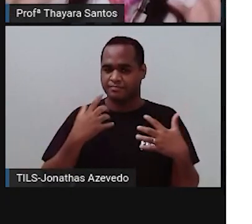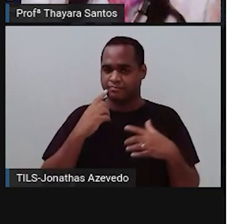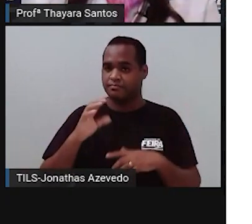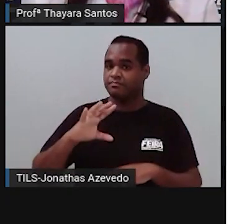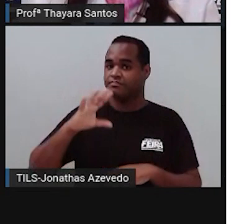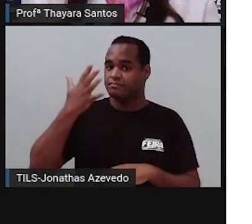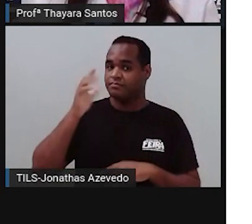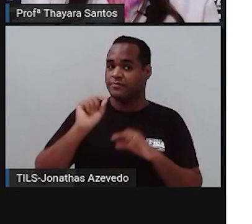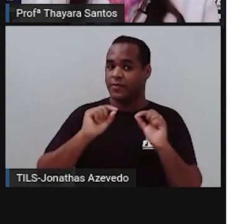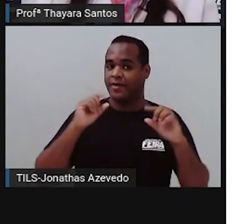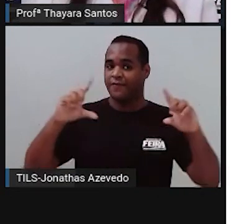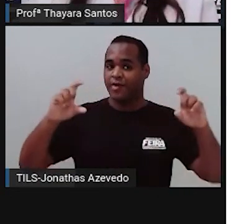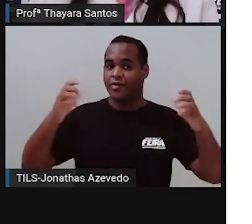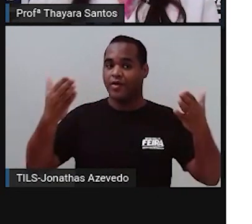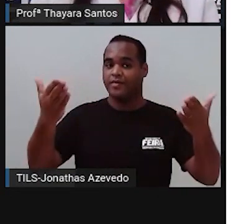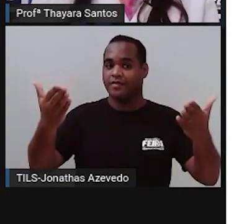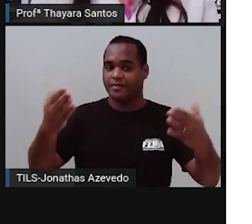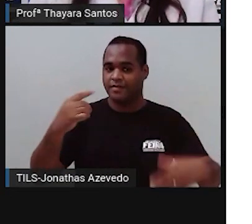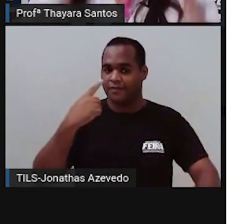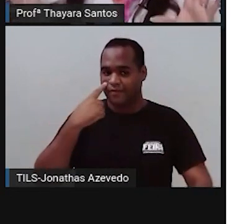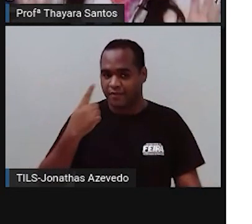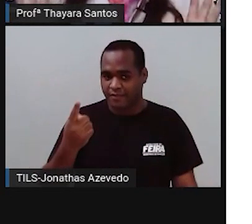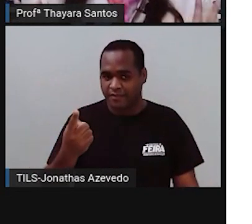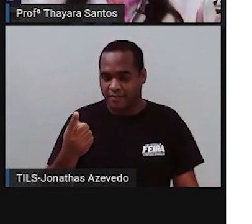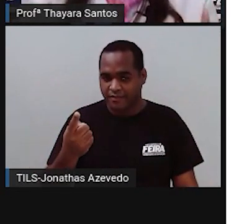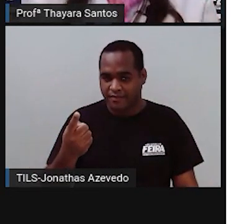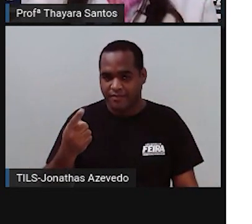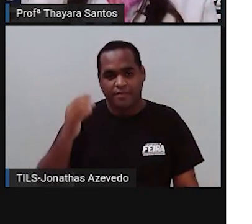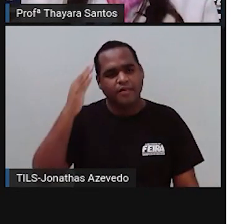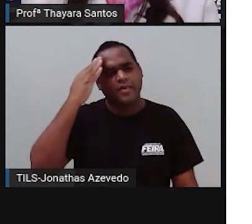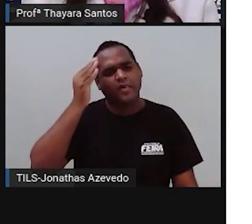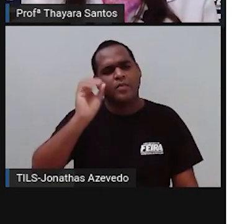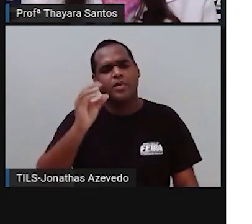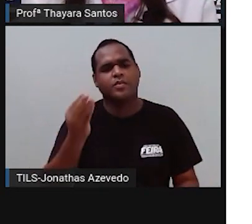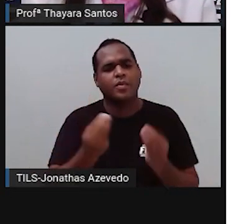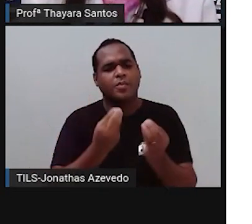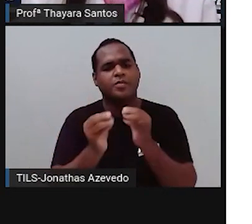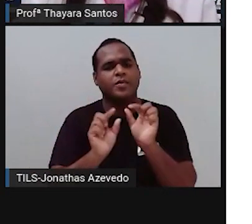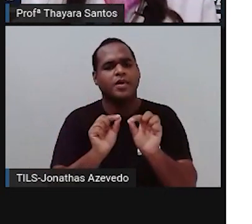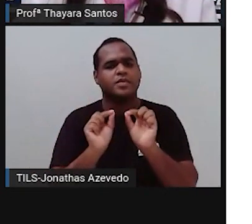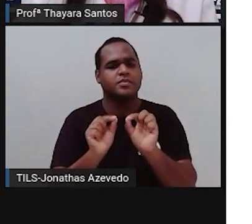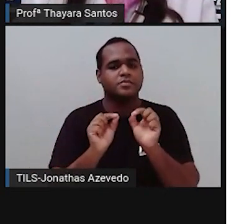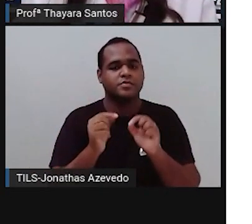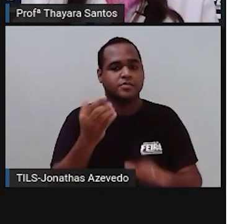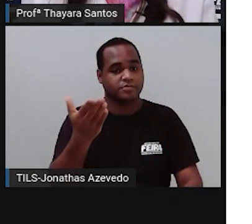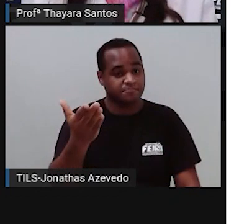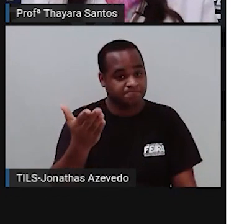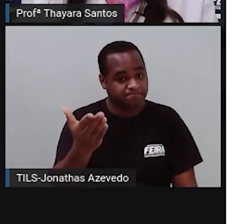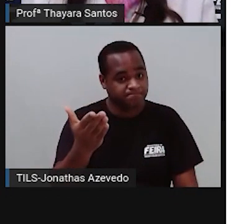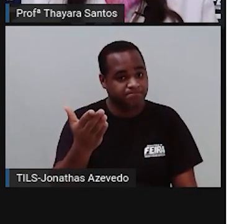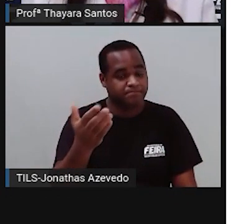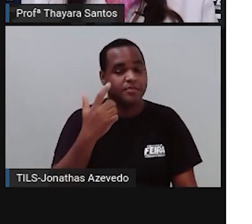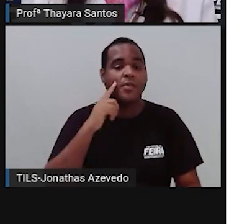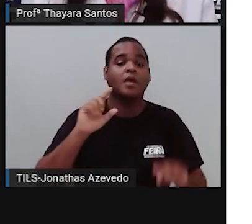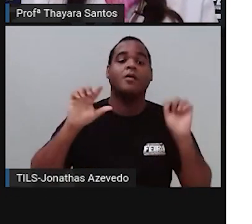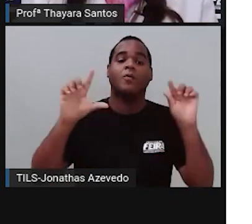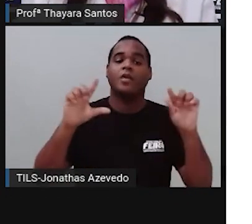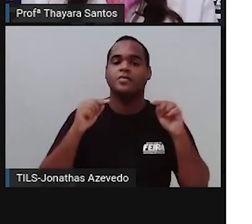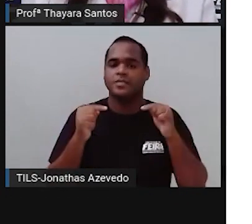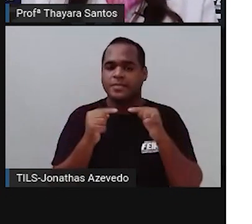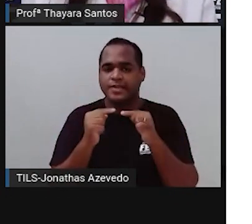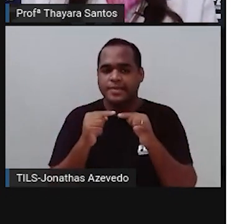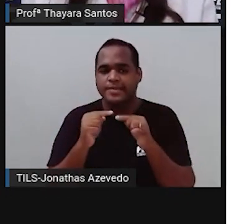acontece isso daqui que eu trouxe para vocês nesse quadro. Vamos entender o que é que está acontecendo aqui. Esse quadro está mostrando o tempo